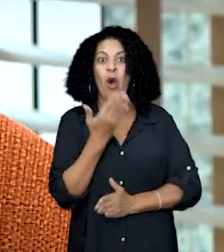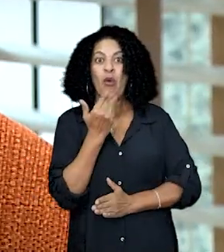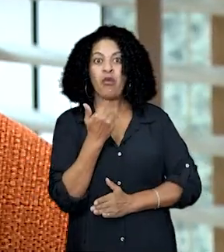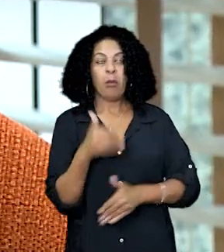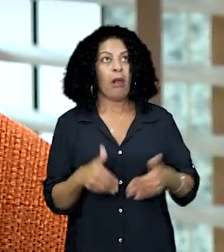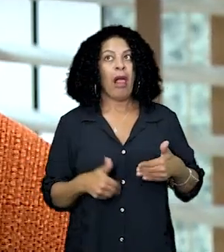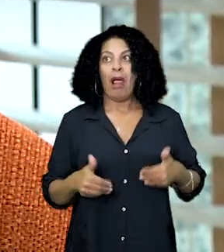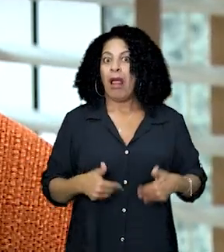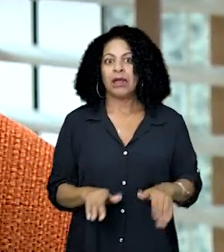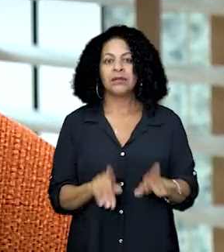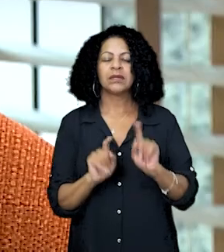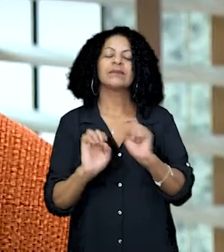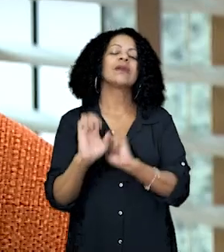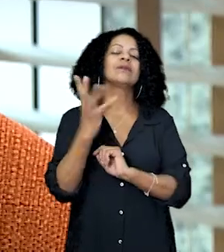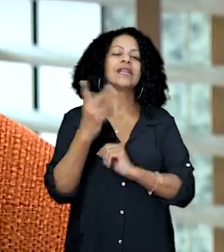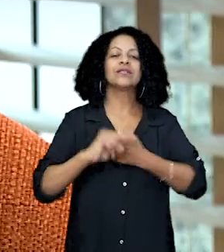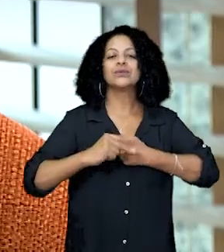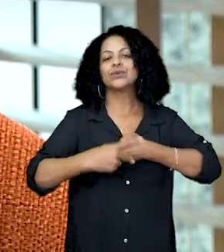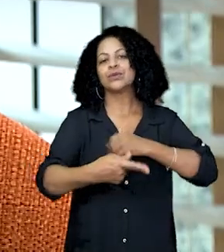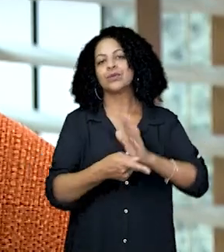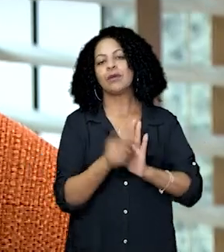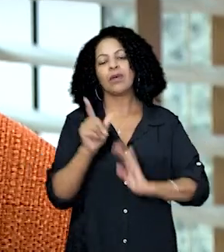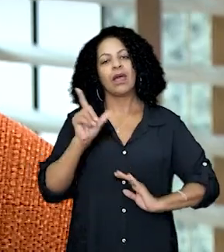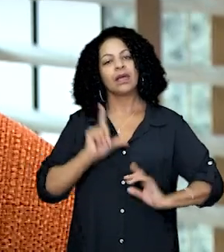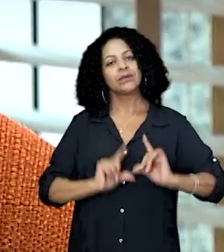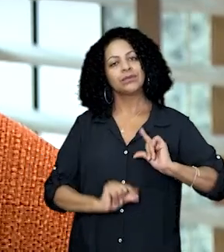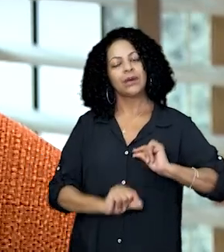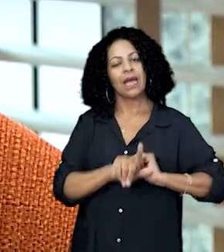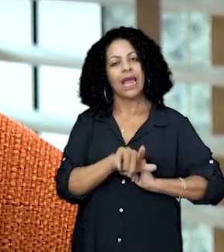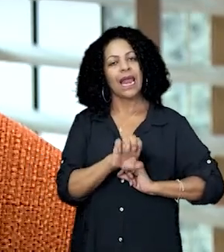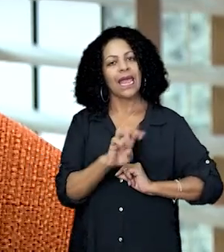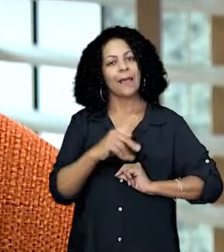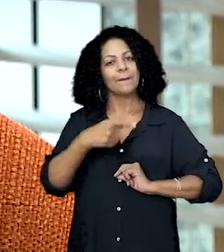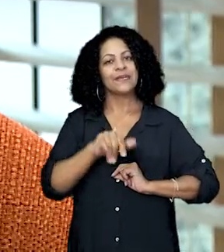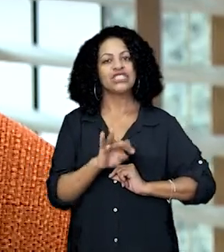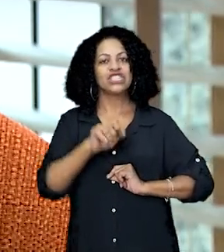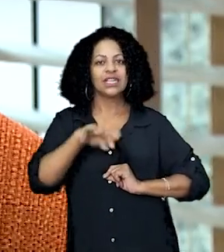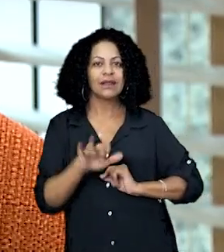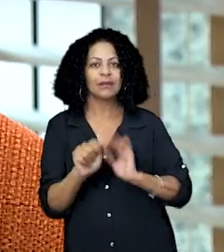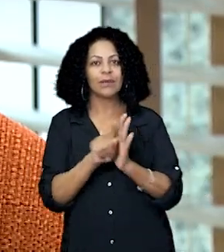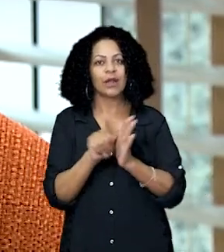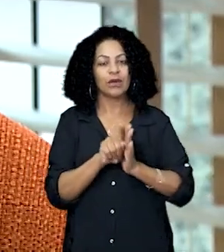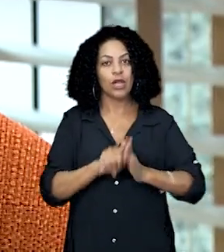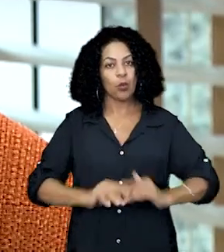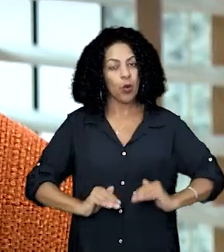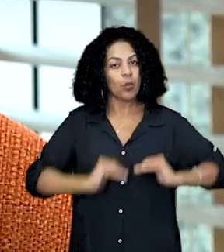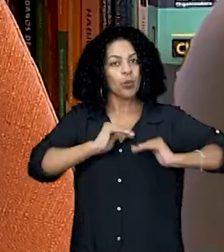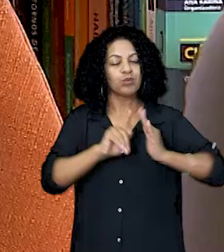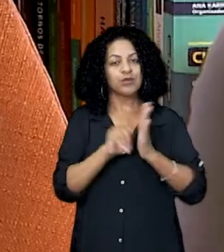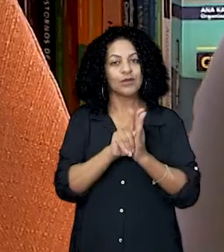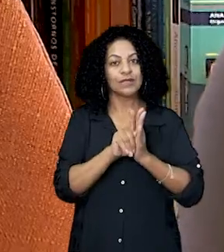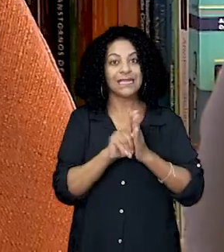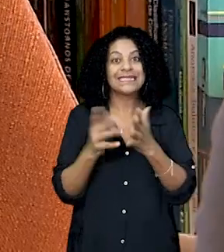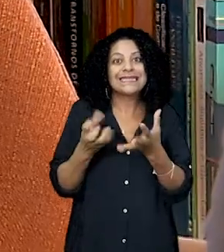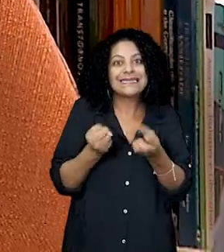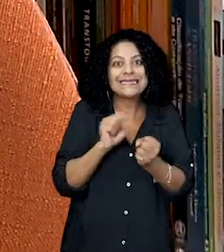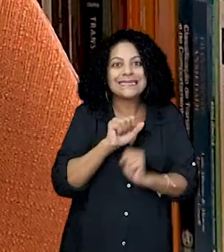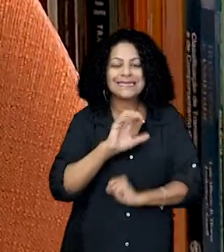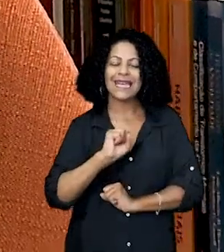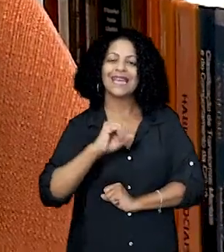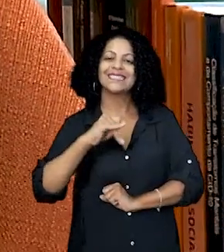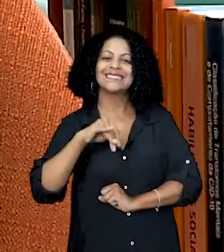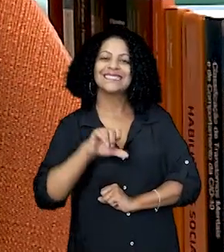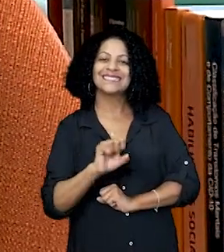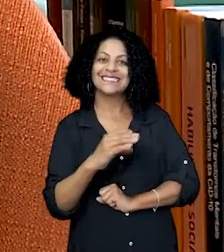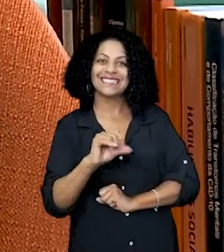fome, e há, consequentemente, uma diminuição da leptina, que é o hormônio da saciedade. Nos homens, principalmente,